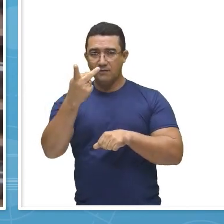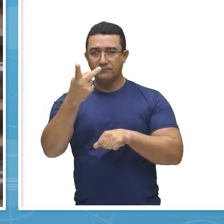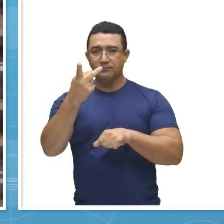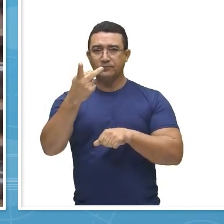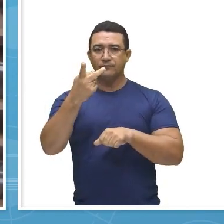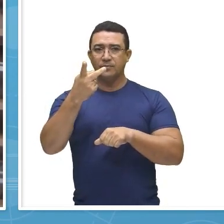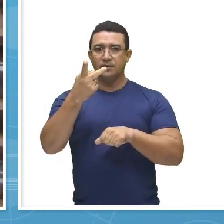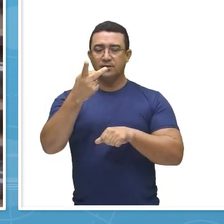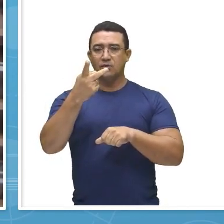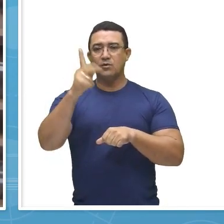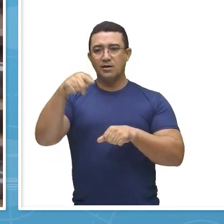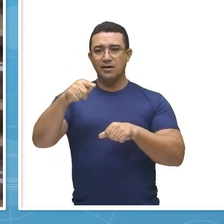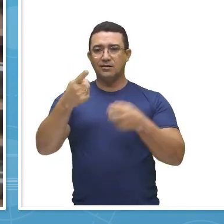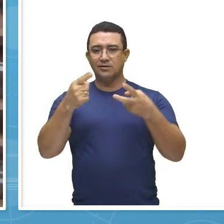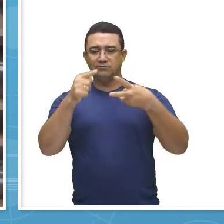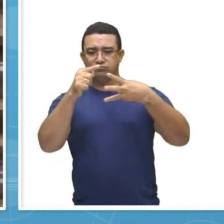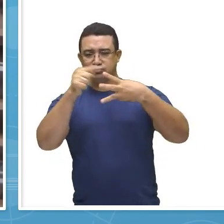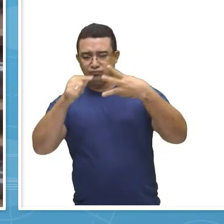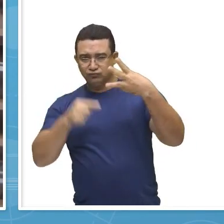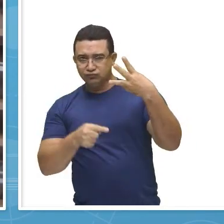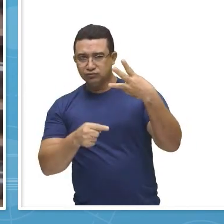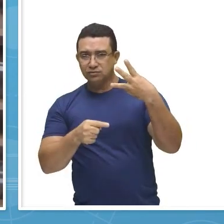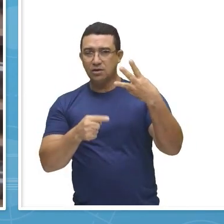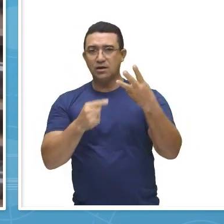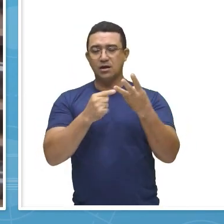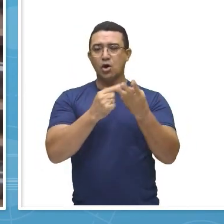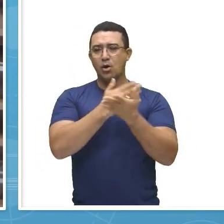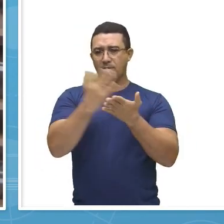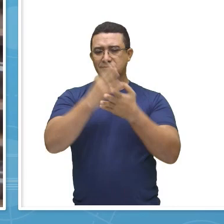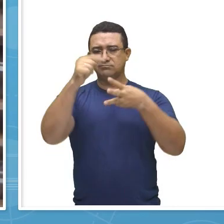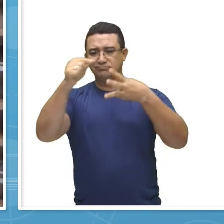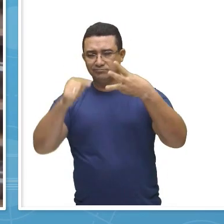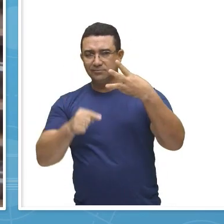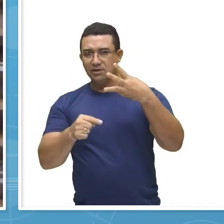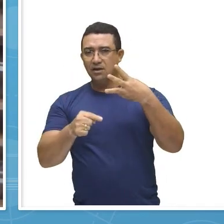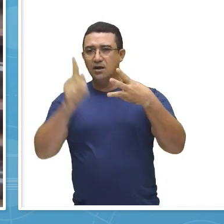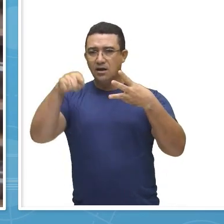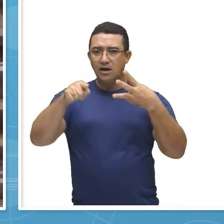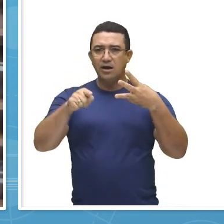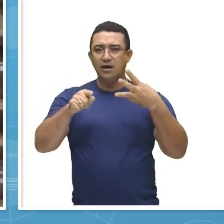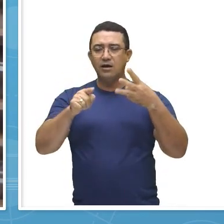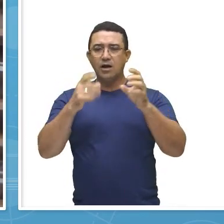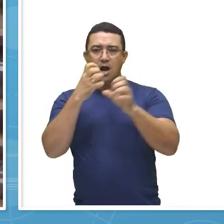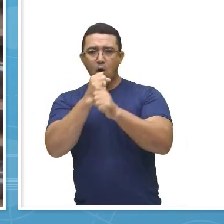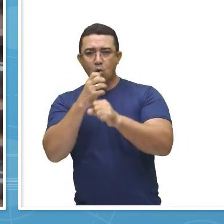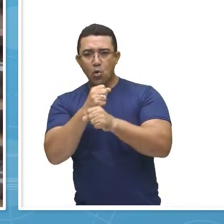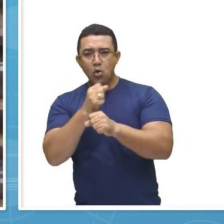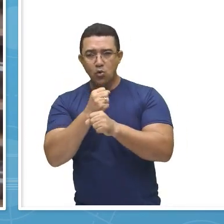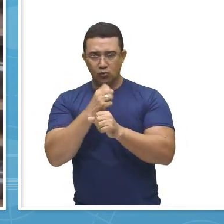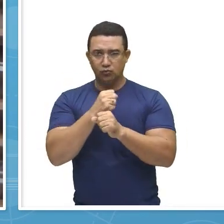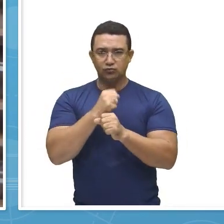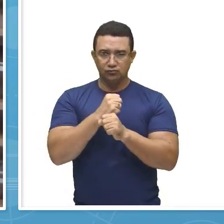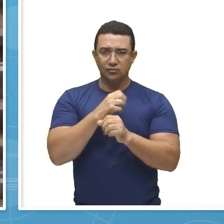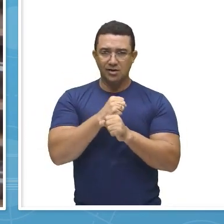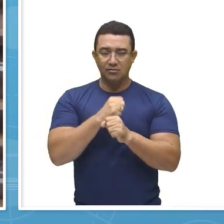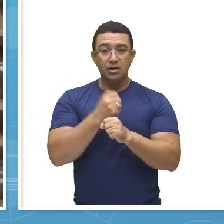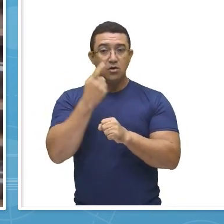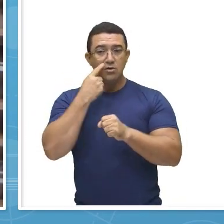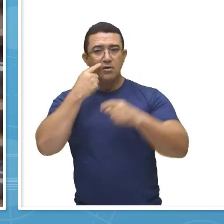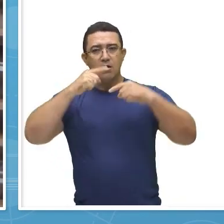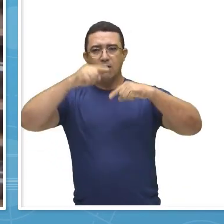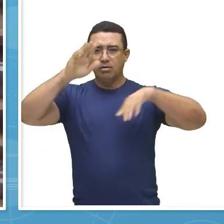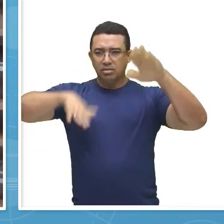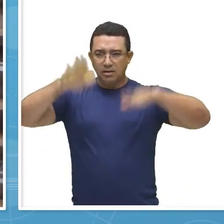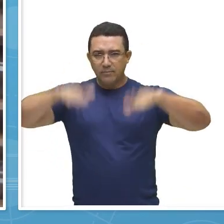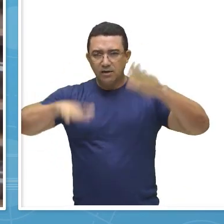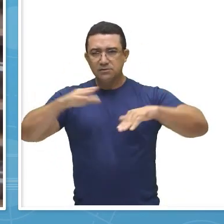consideração esses indicadores e a partir desses indicadores que serão realizados cálculos, né, que vão variar aí de